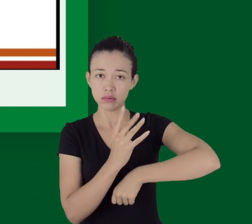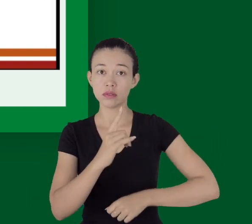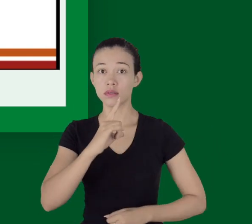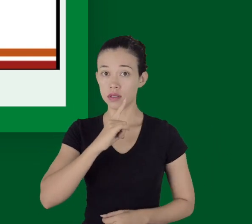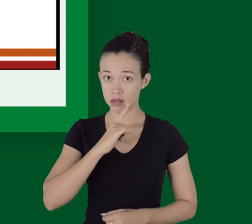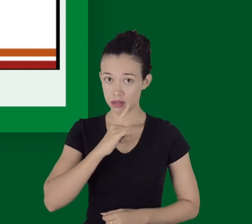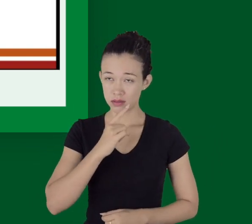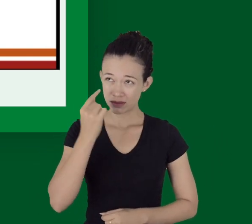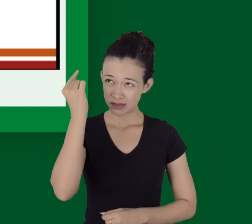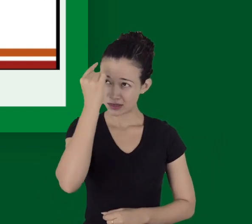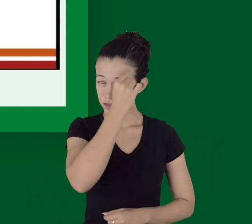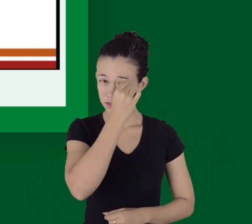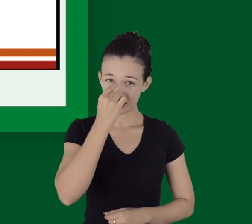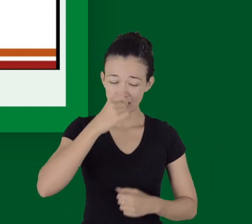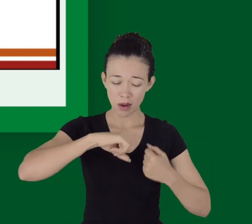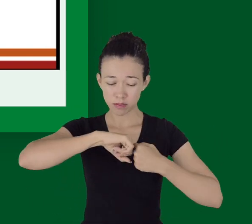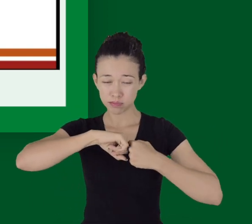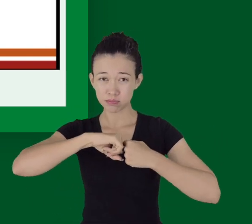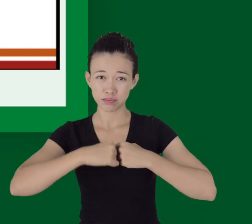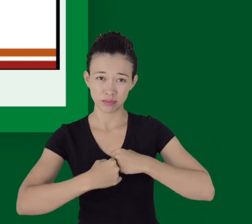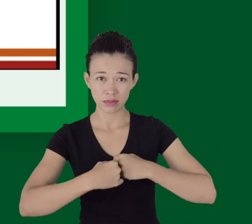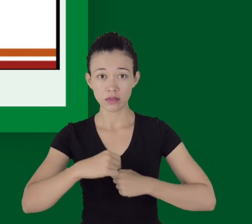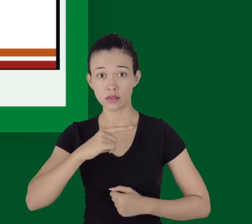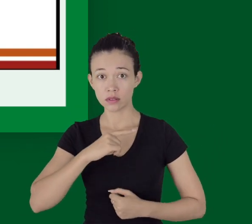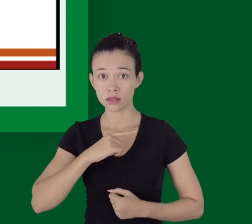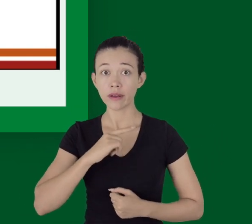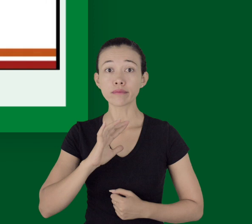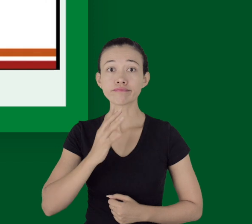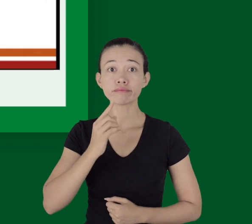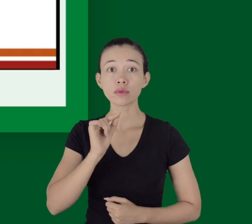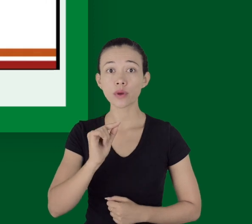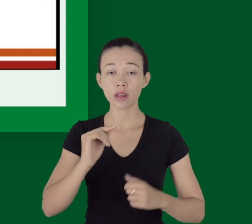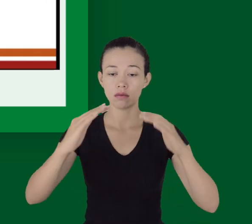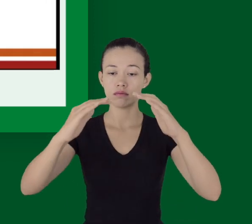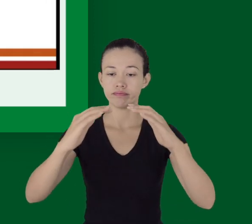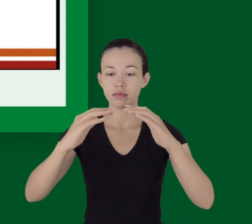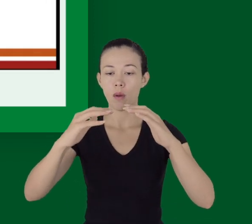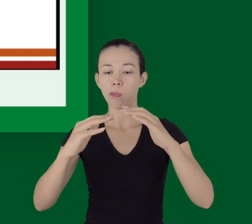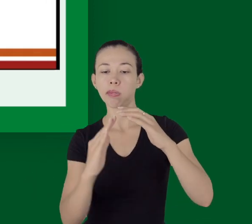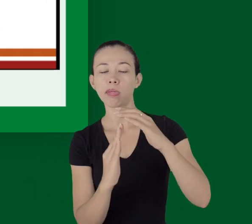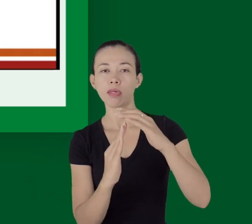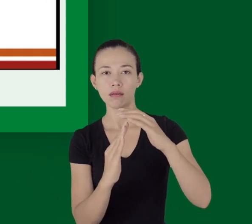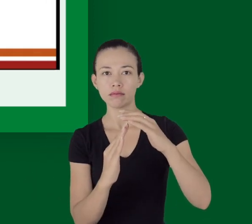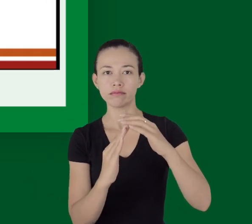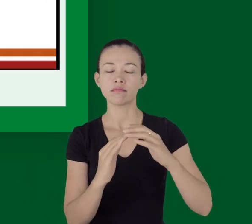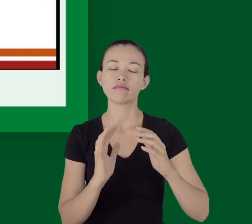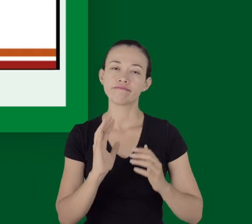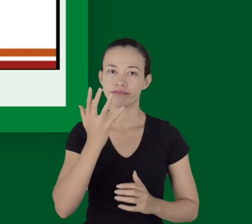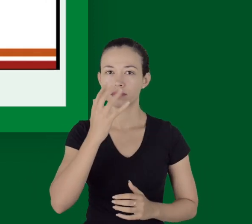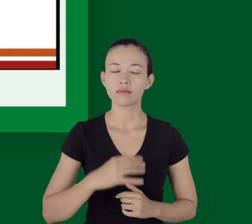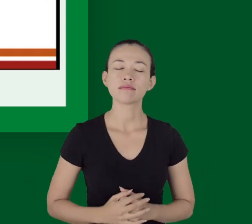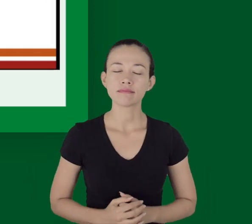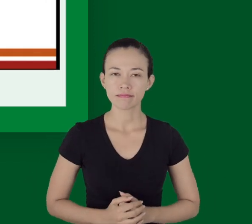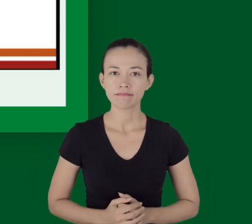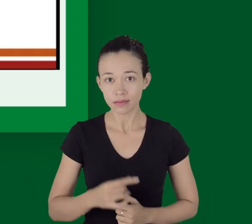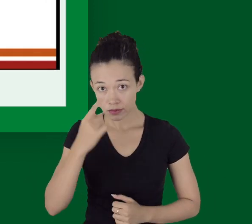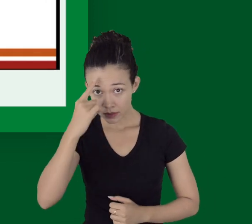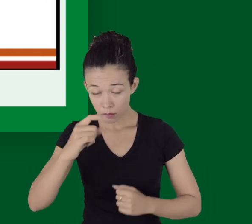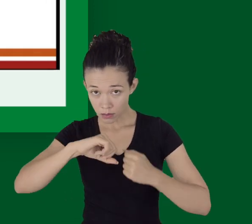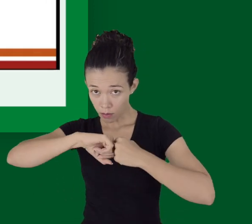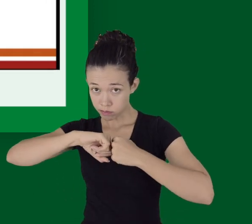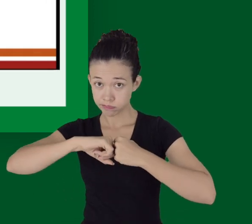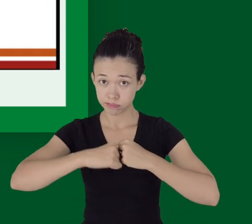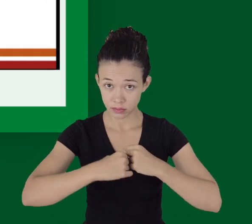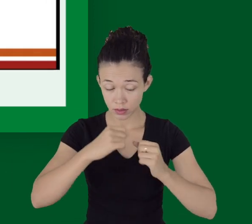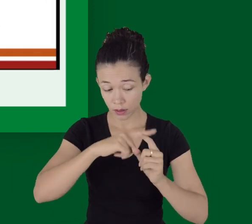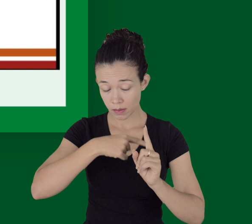por conta das lesões de estruturas específicas, são os afundamentos. Então, no momento que se tem um mecanismo de